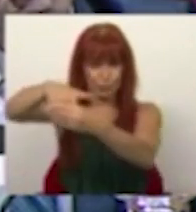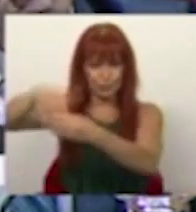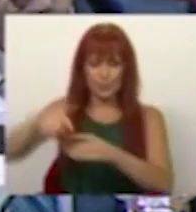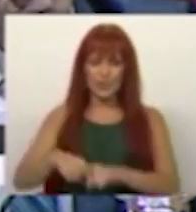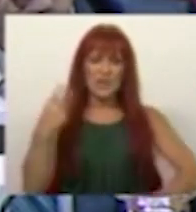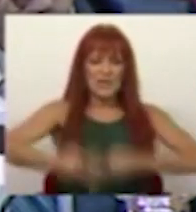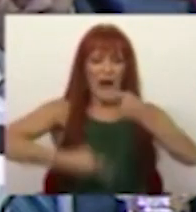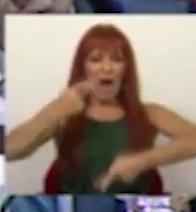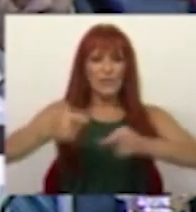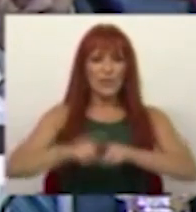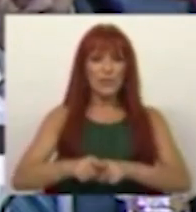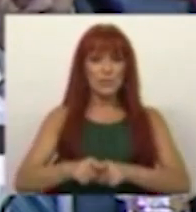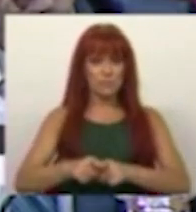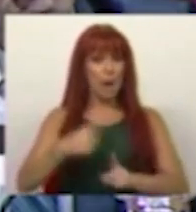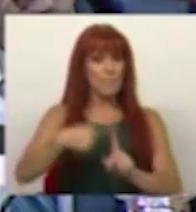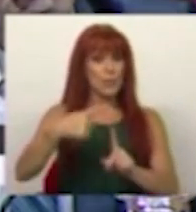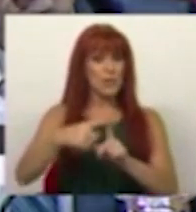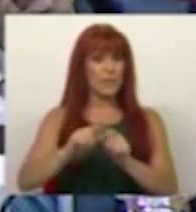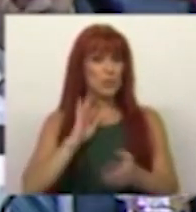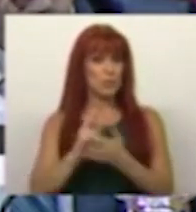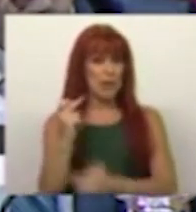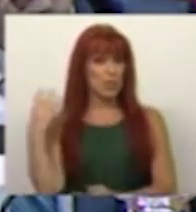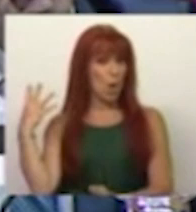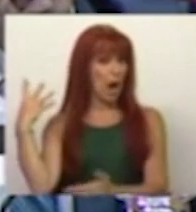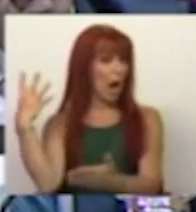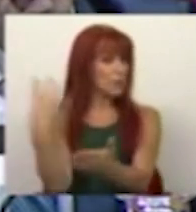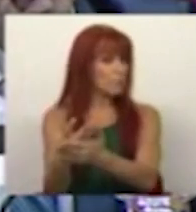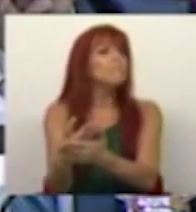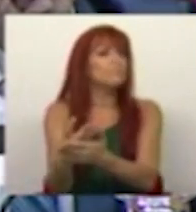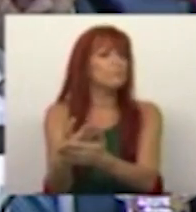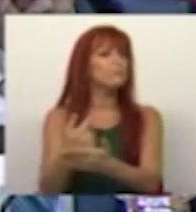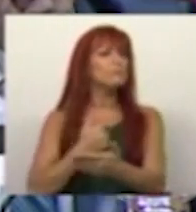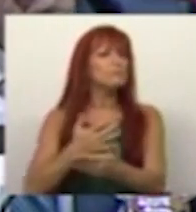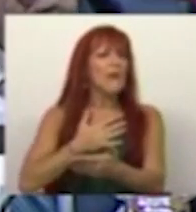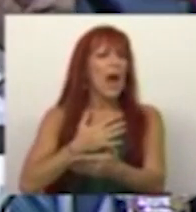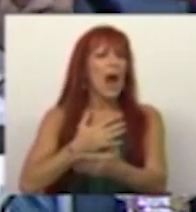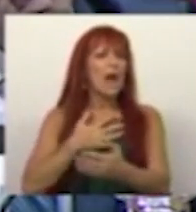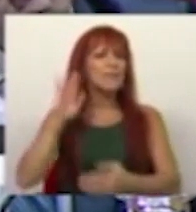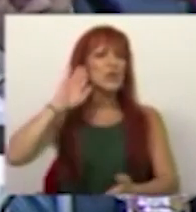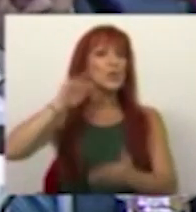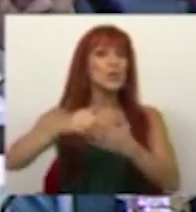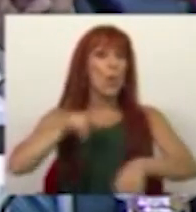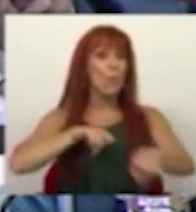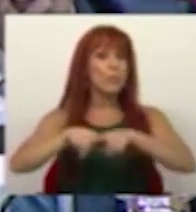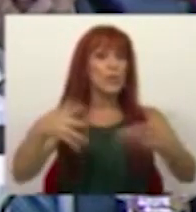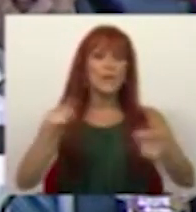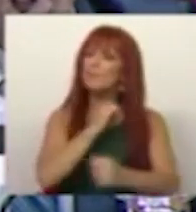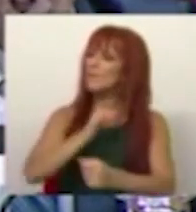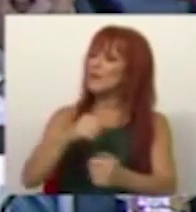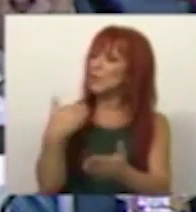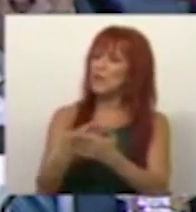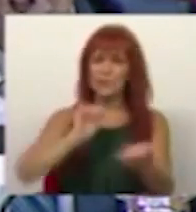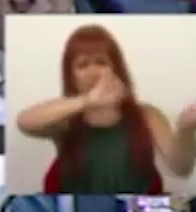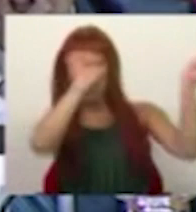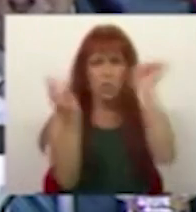que fazia uma avaliação positiva dos últimos 4 anos, que gostaram da solução política que permitiu